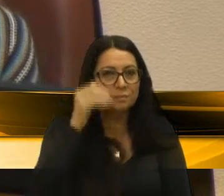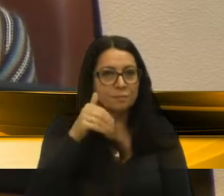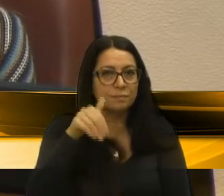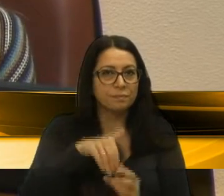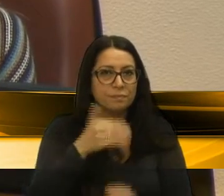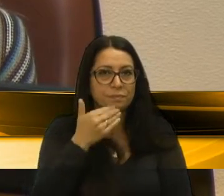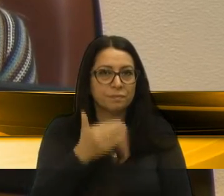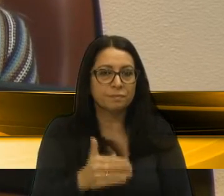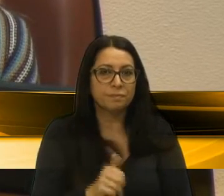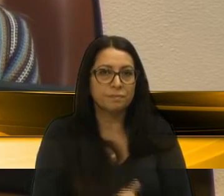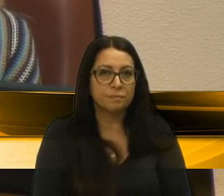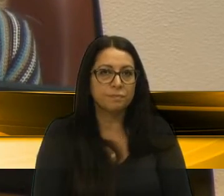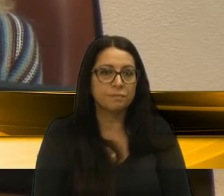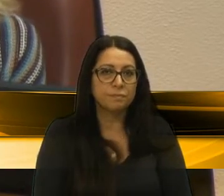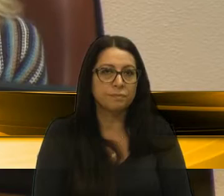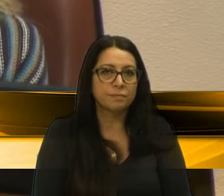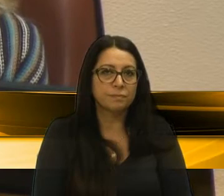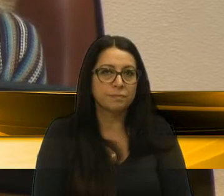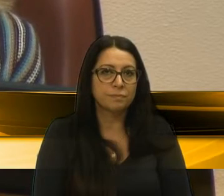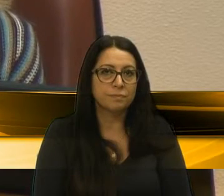Renato favorável. Nunes, sim, senhor presidente.